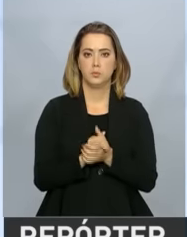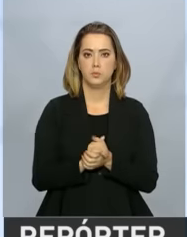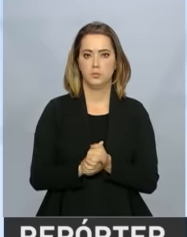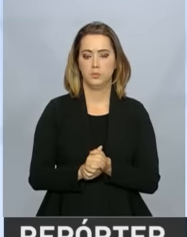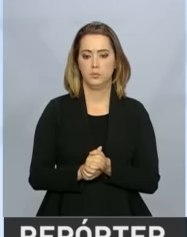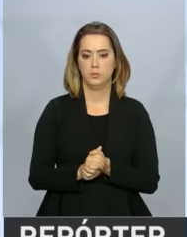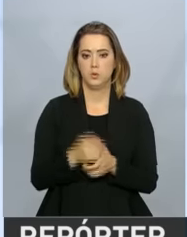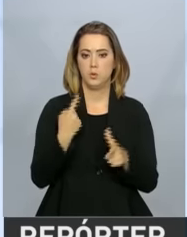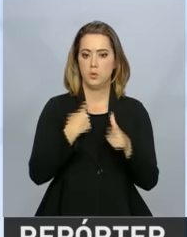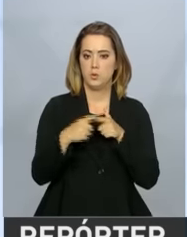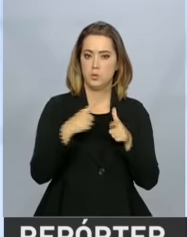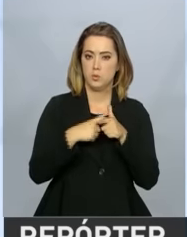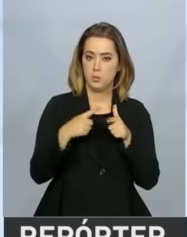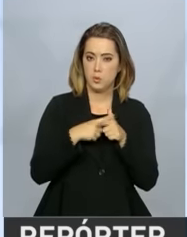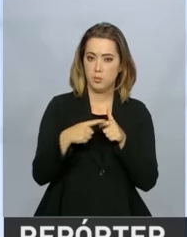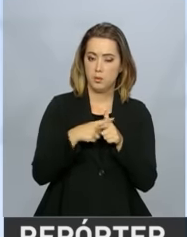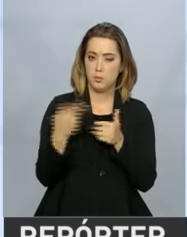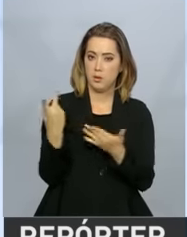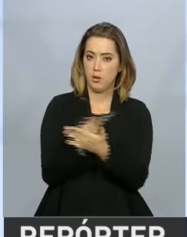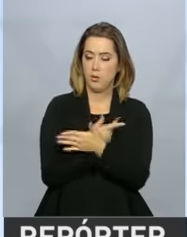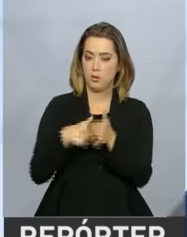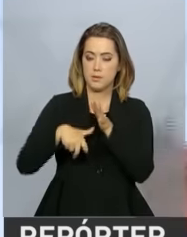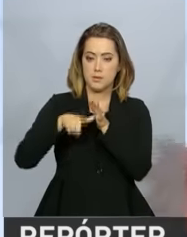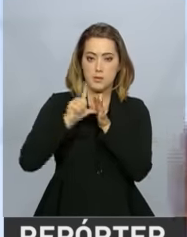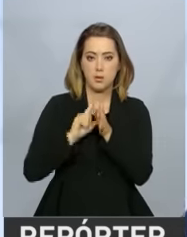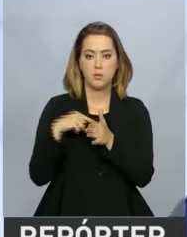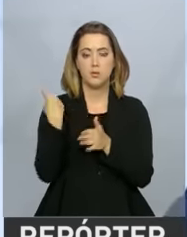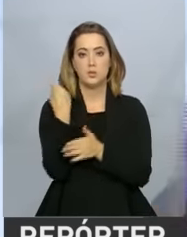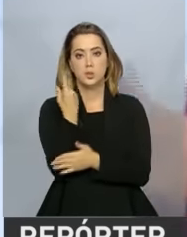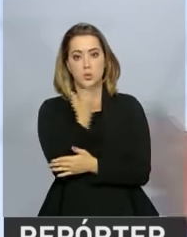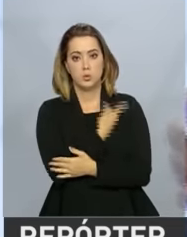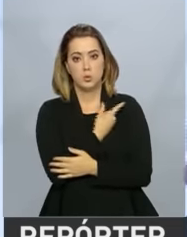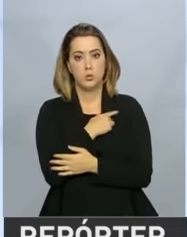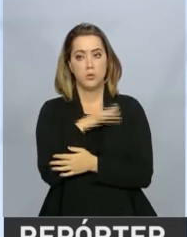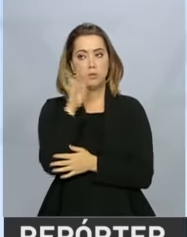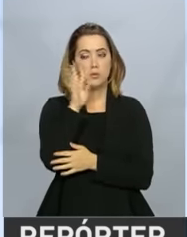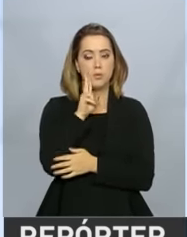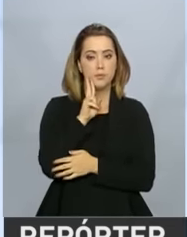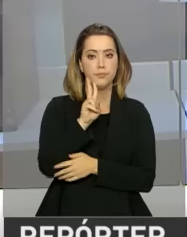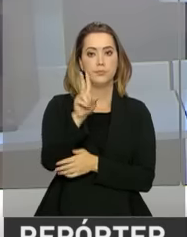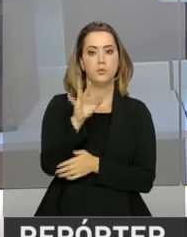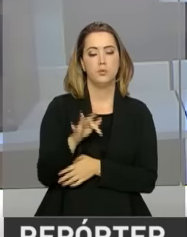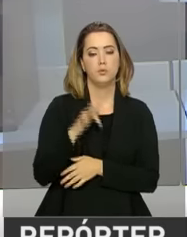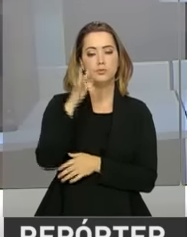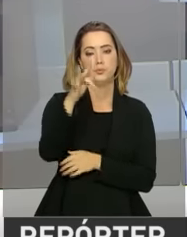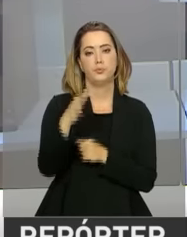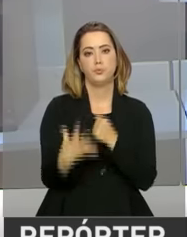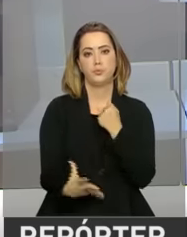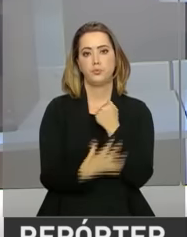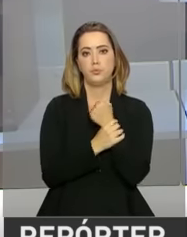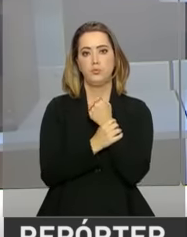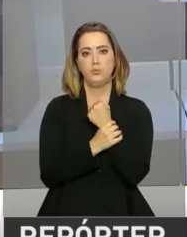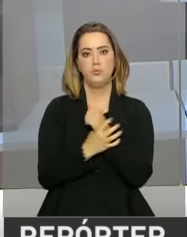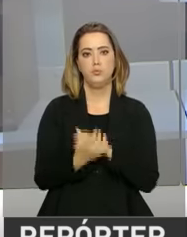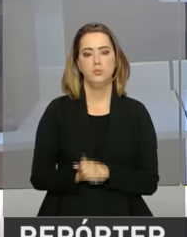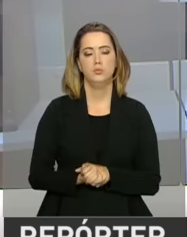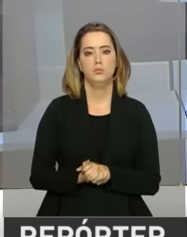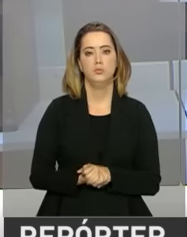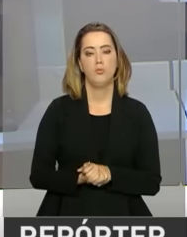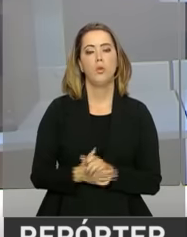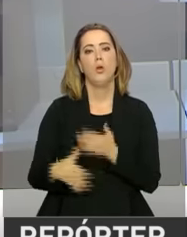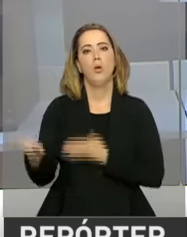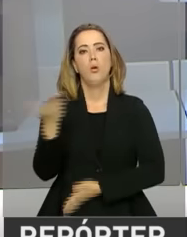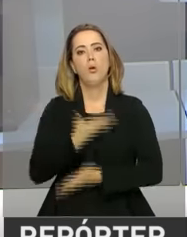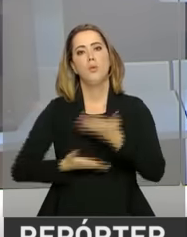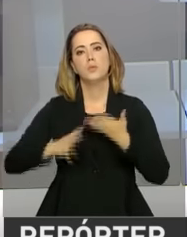nas concessões anteriores para que nós possamos ter um futuro mais seguro comércio exterior no centro